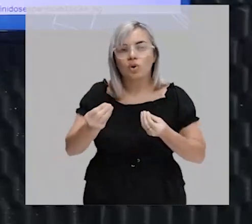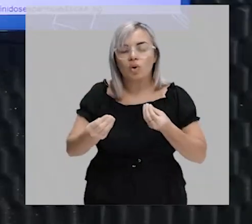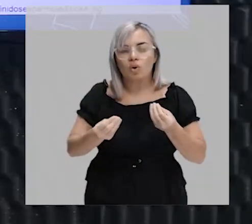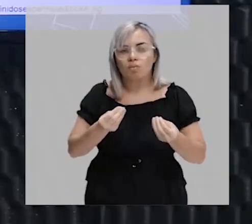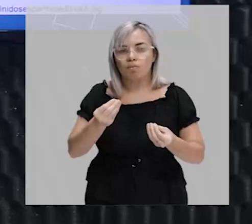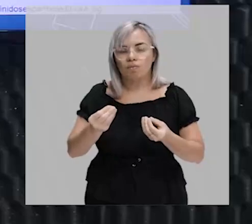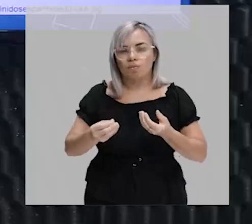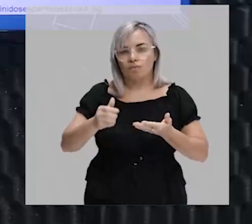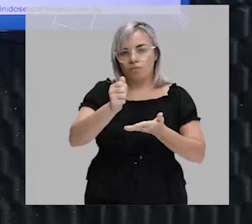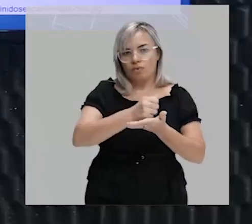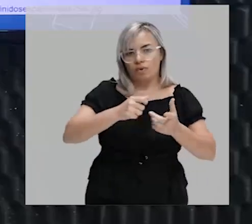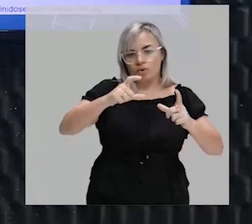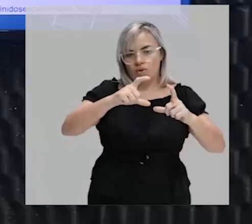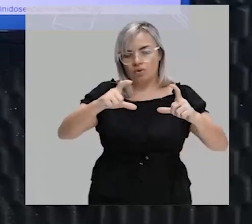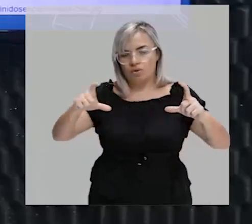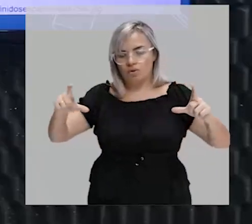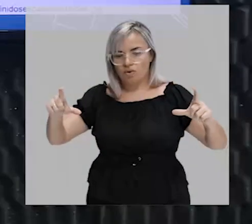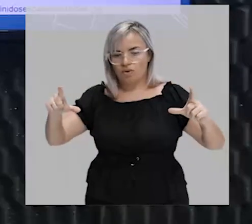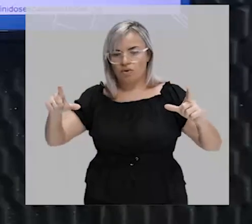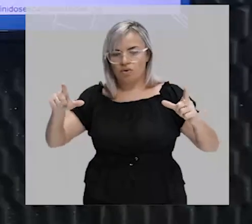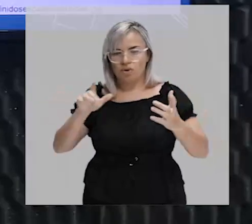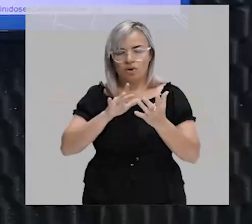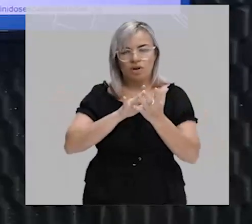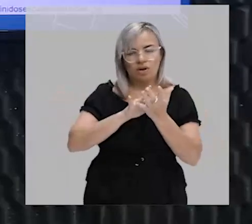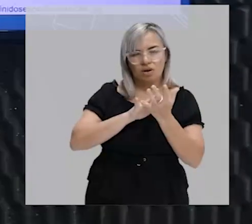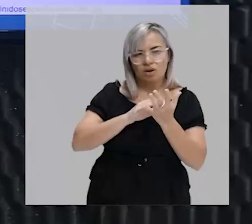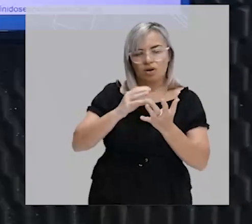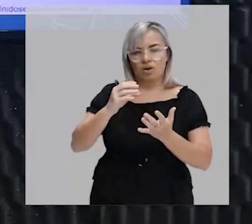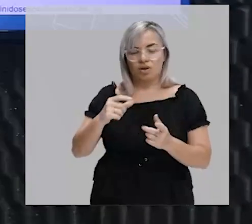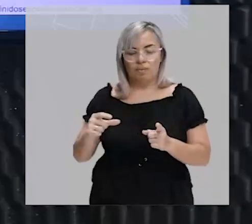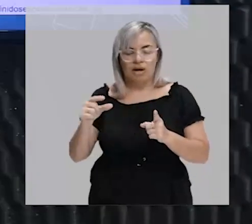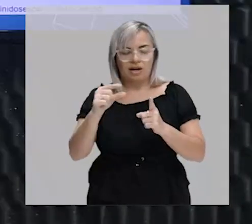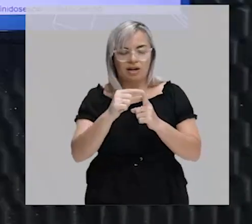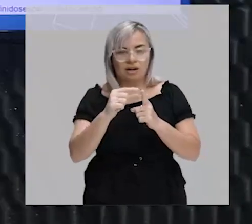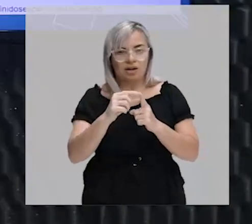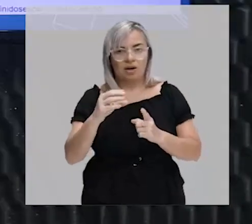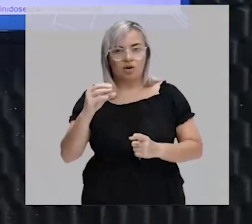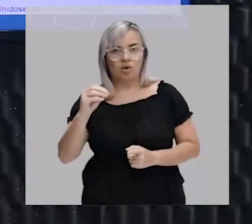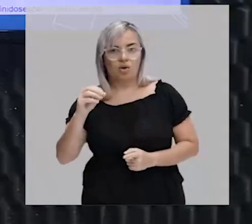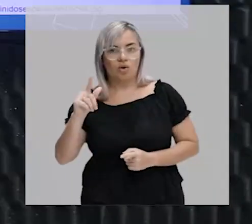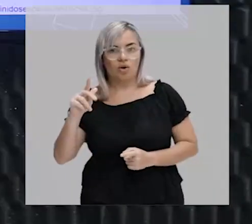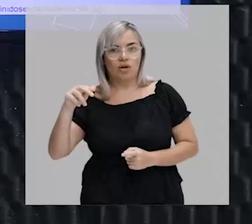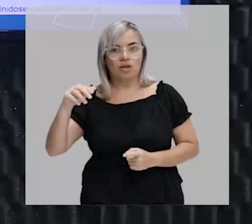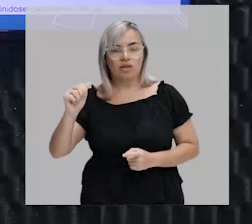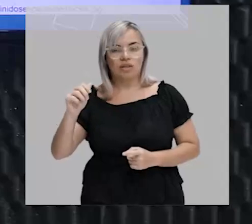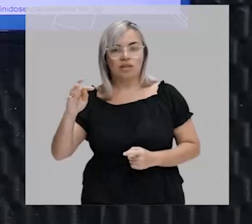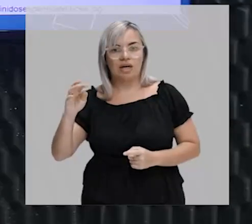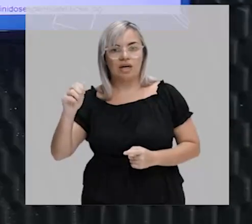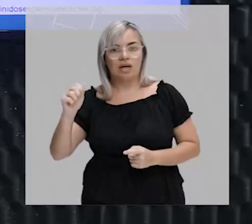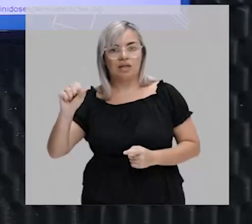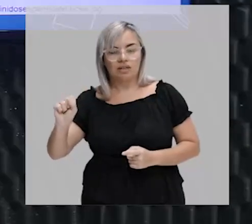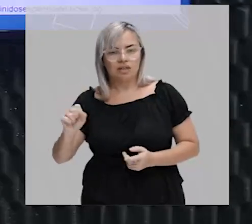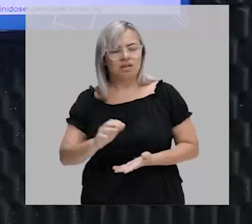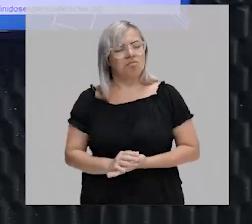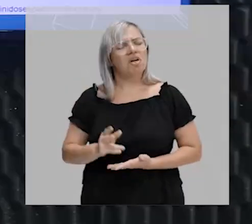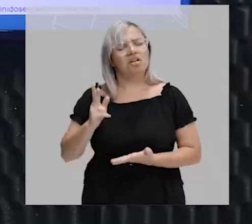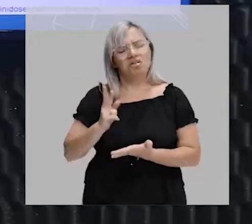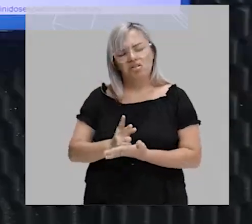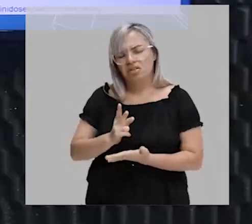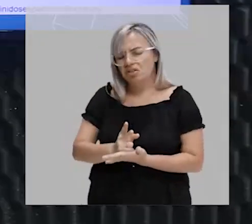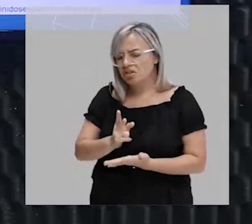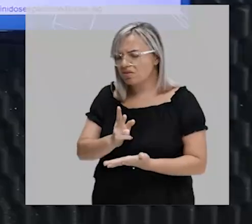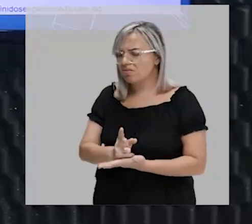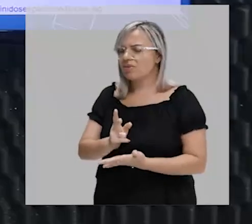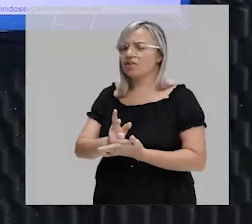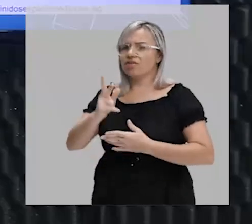de falsos cognatos. Eu sempre estou falando de falsos cognatos, quase toda aula eu chego a algum